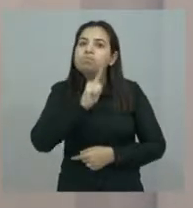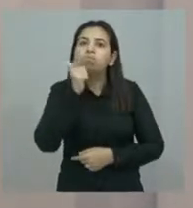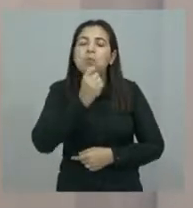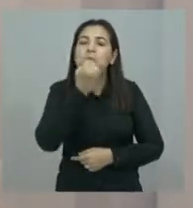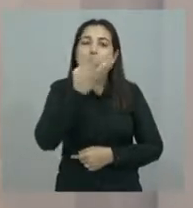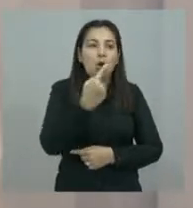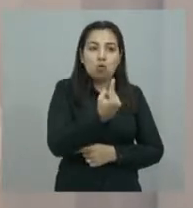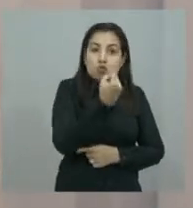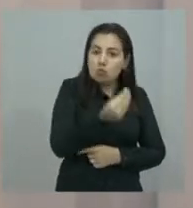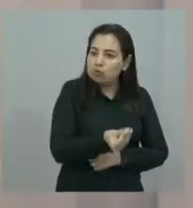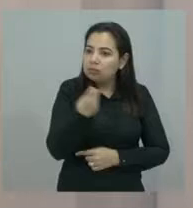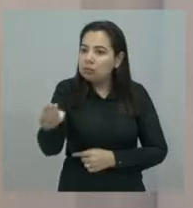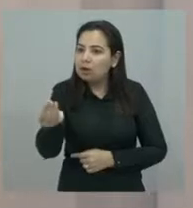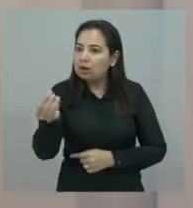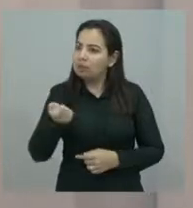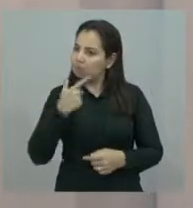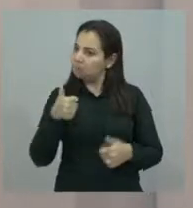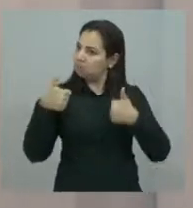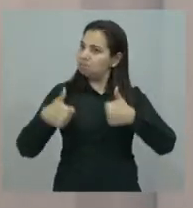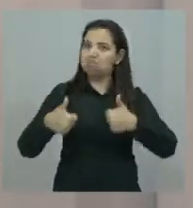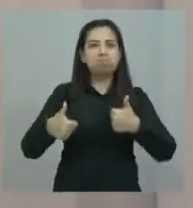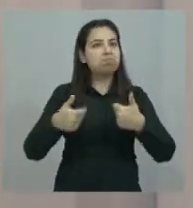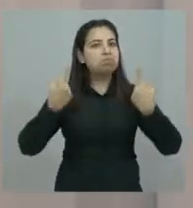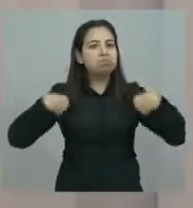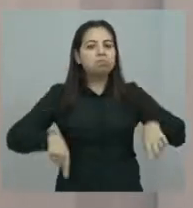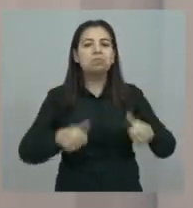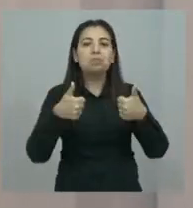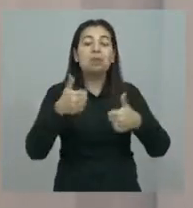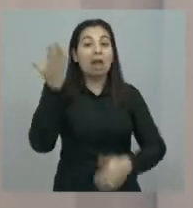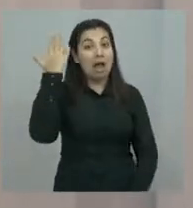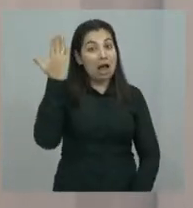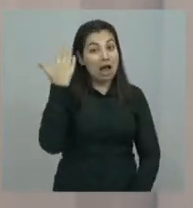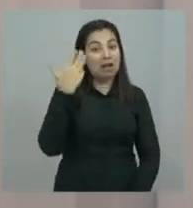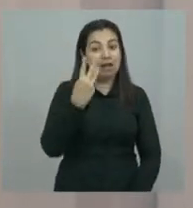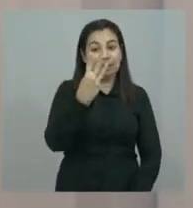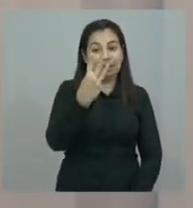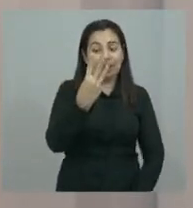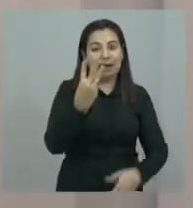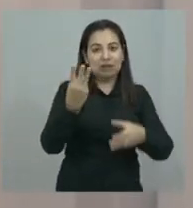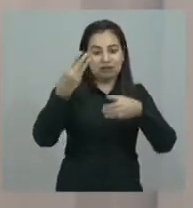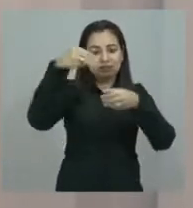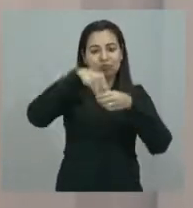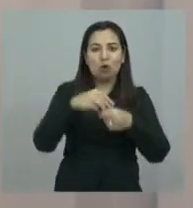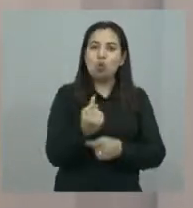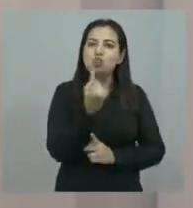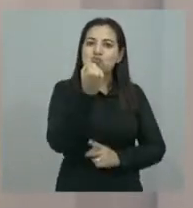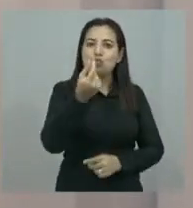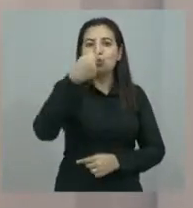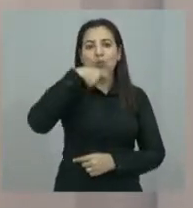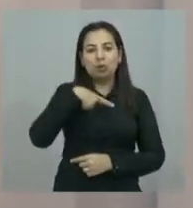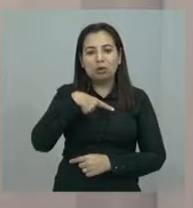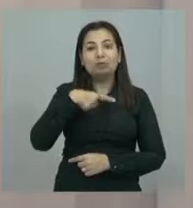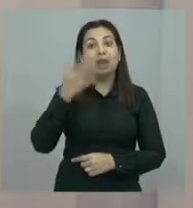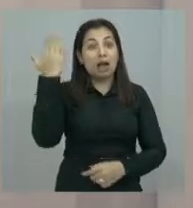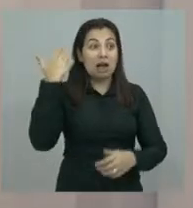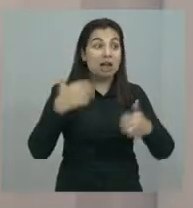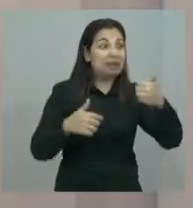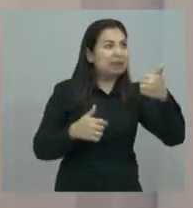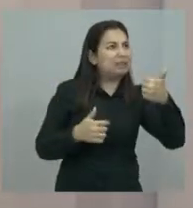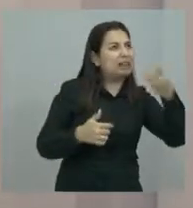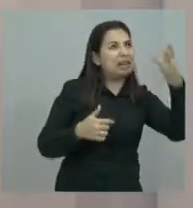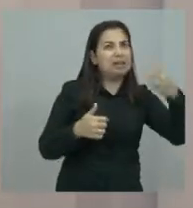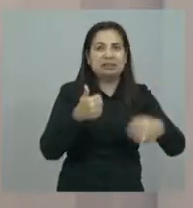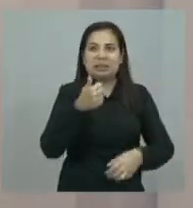esquema já dá legal porque agora já tem 3 em 1. Antigamente nós tomávamos 15, 16 comprimidos. Hoje já se